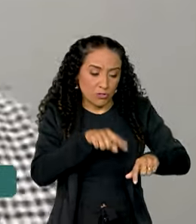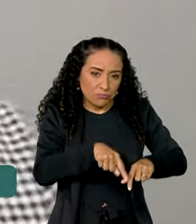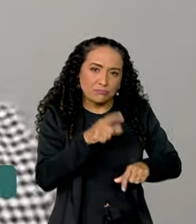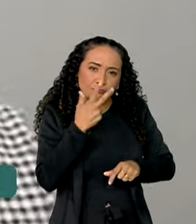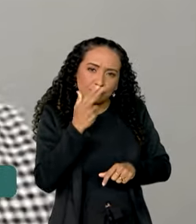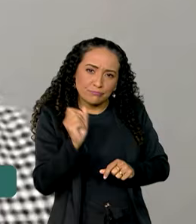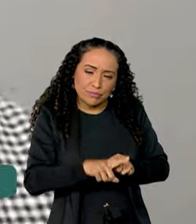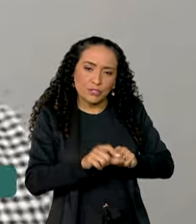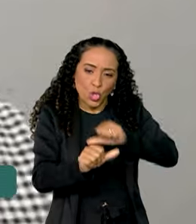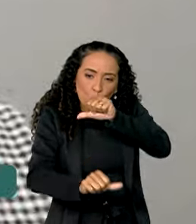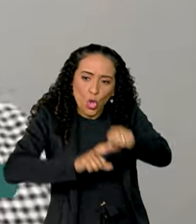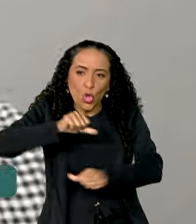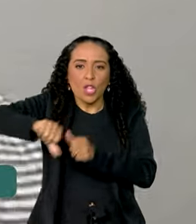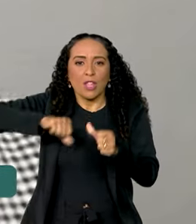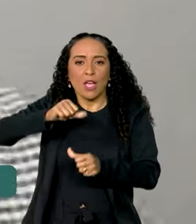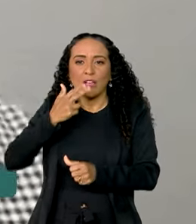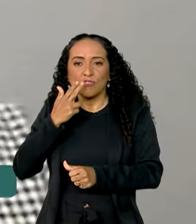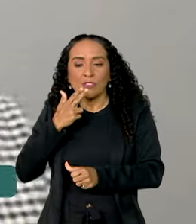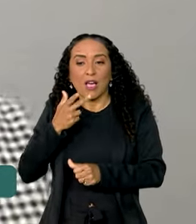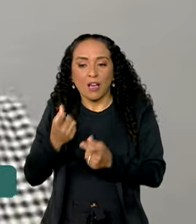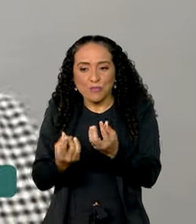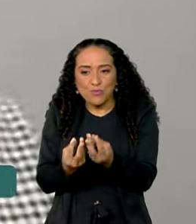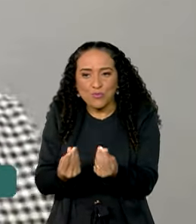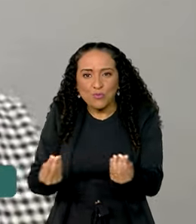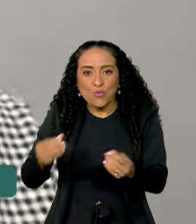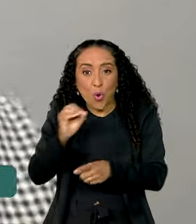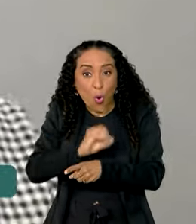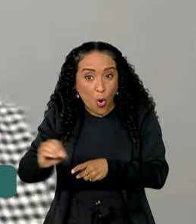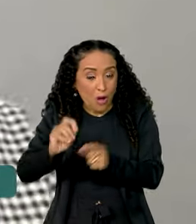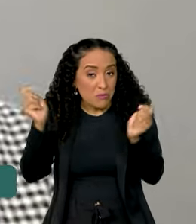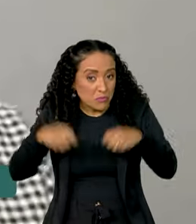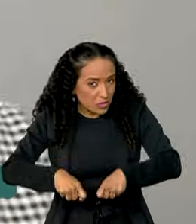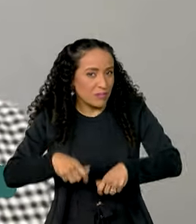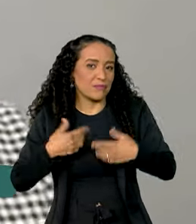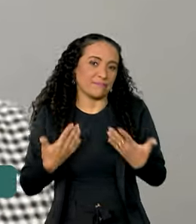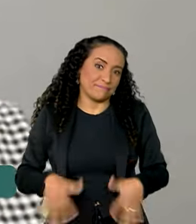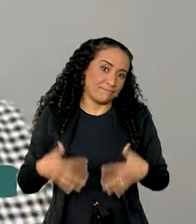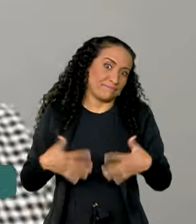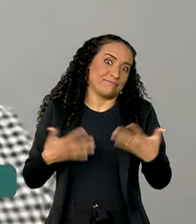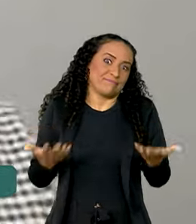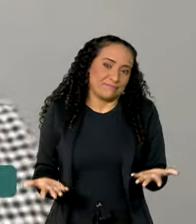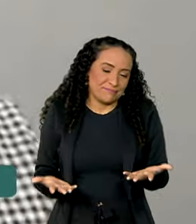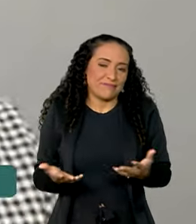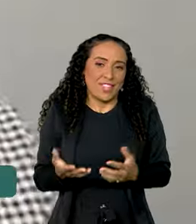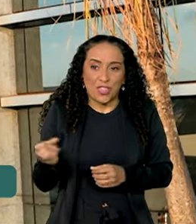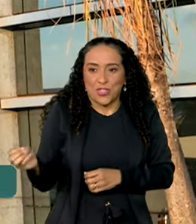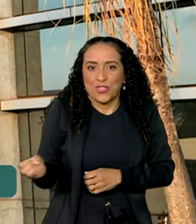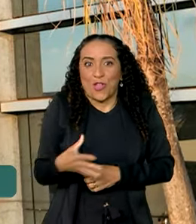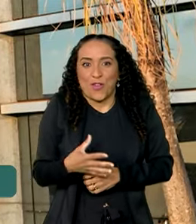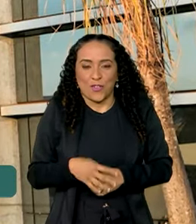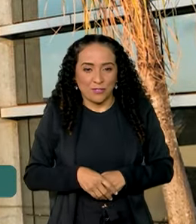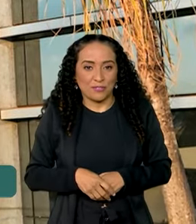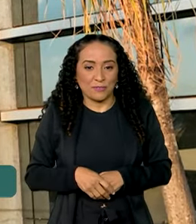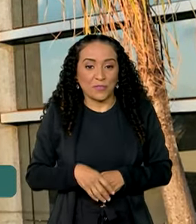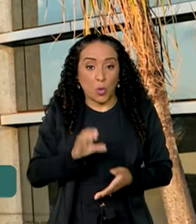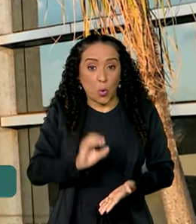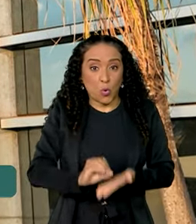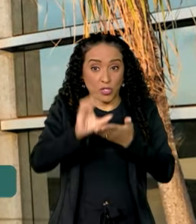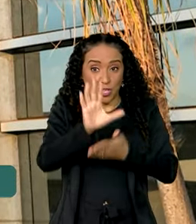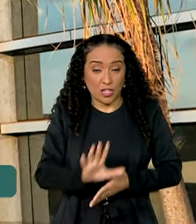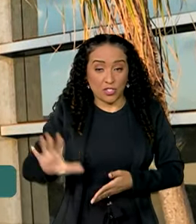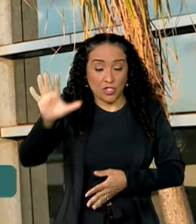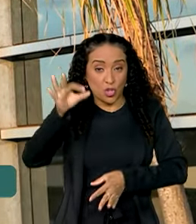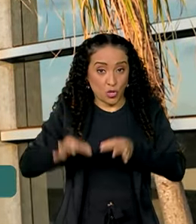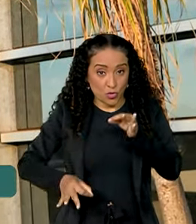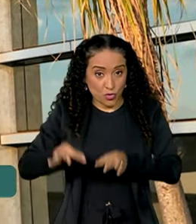transformar esses cigarros nesse composto orgânico é uma coisa assim que é inovadora né o Conselho Nacional de